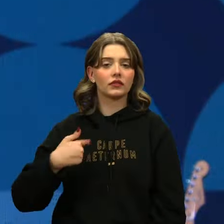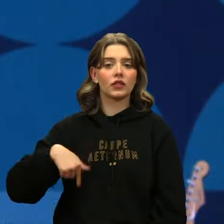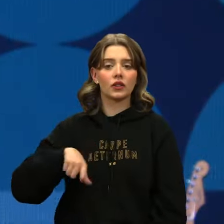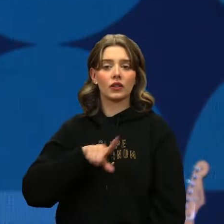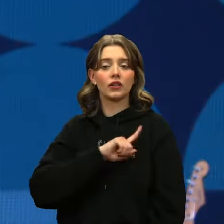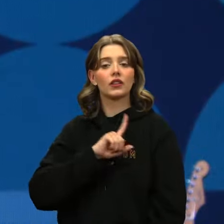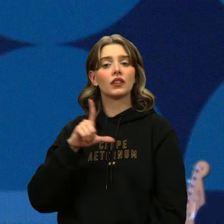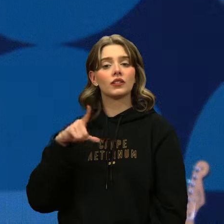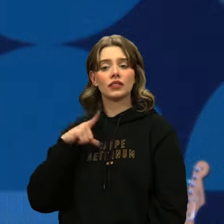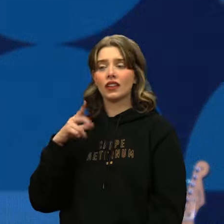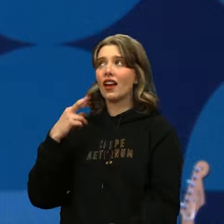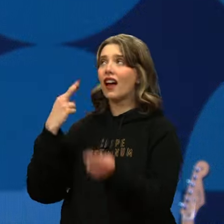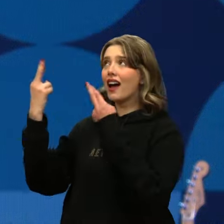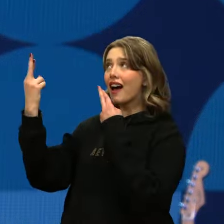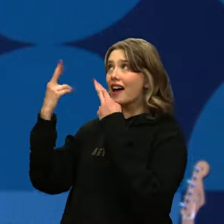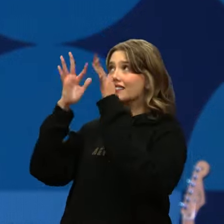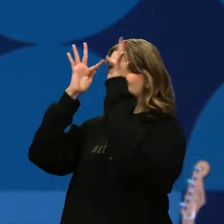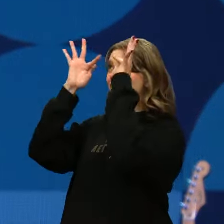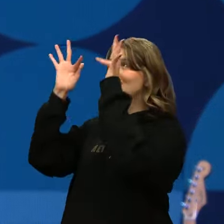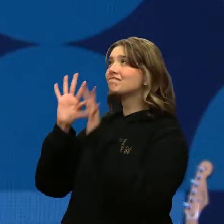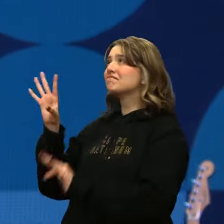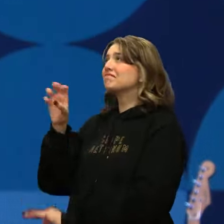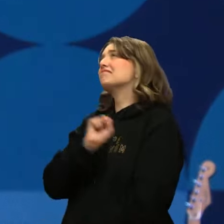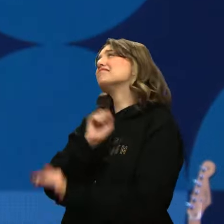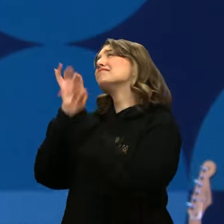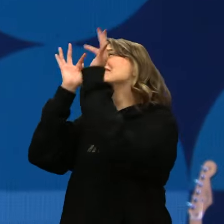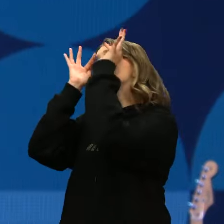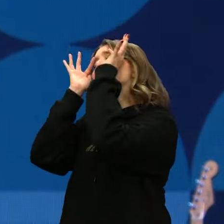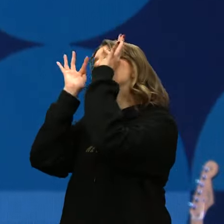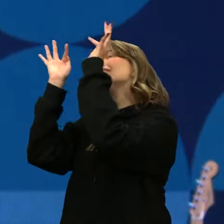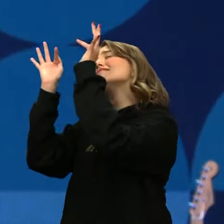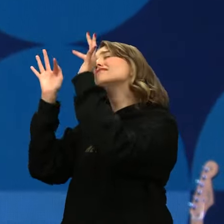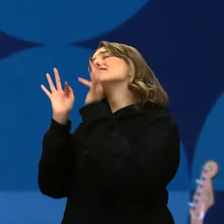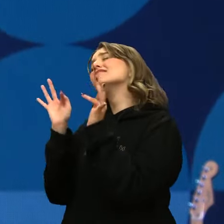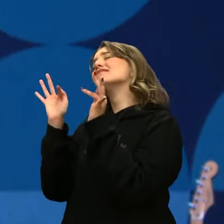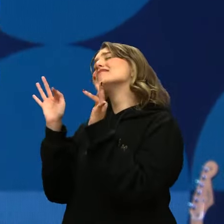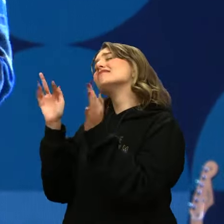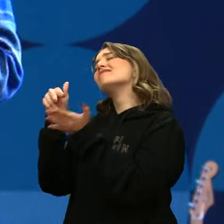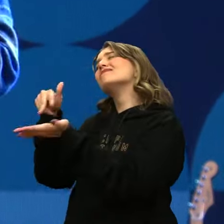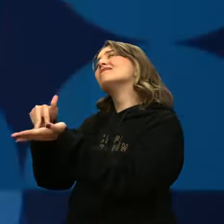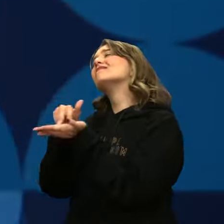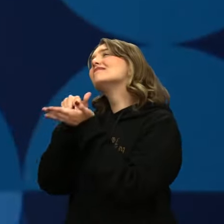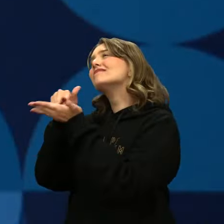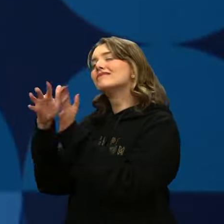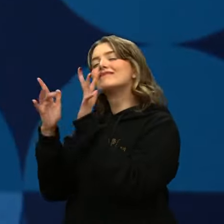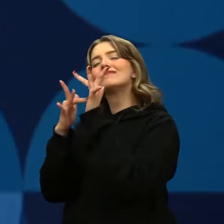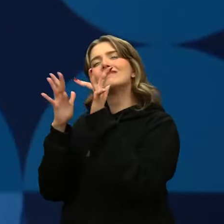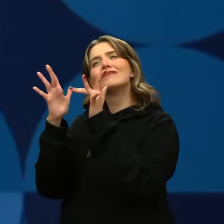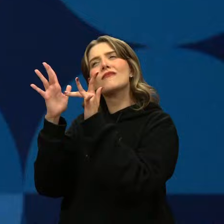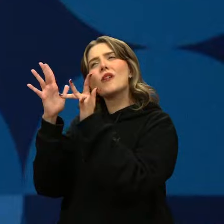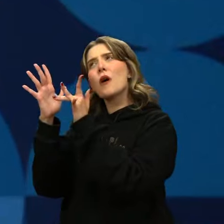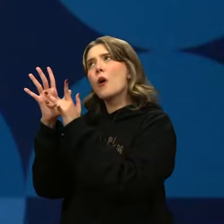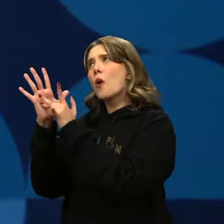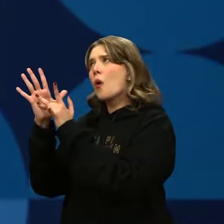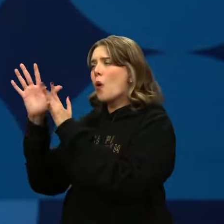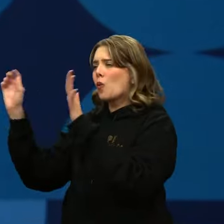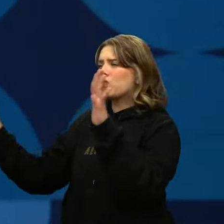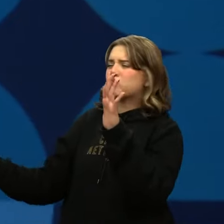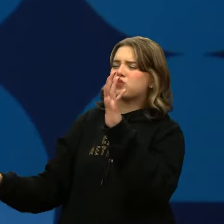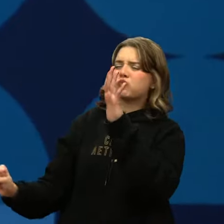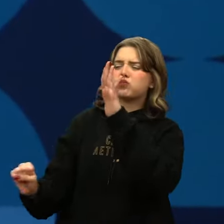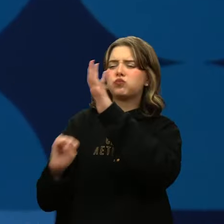relacionamento de fidelidade, amor, obediência, persistência com Jesus, ele transborda o seu amor em nós. E